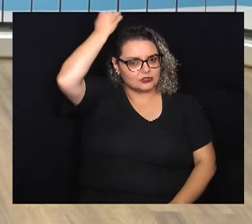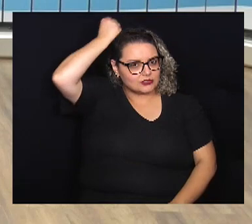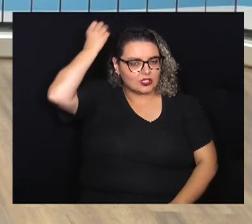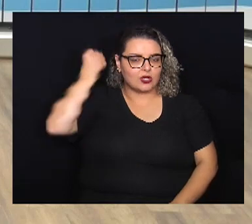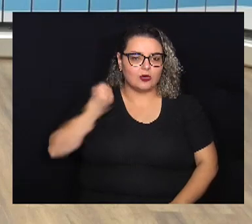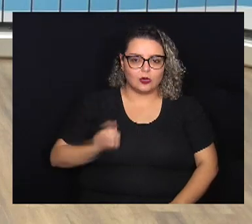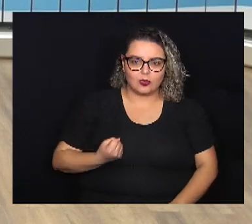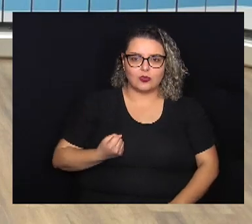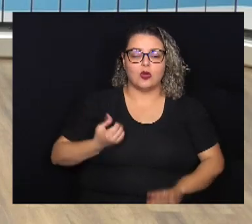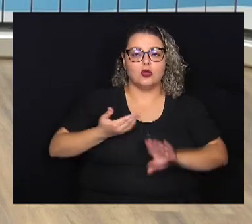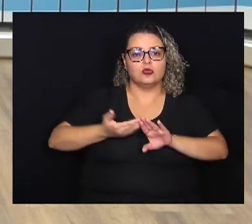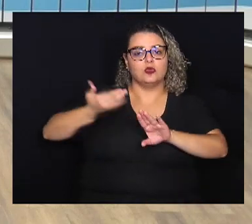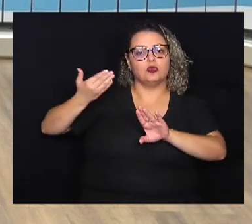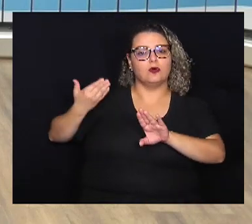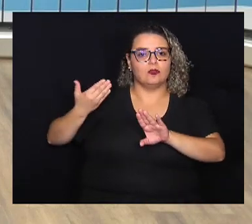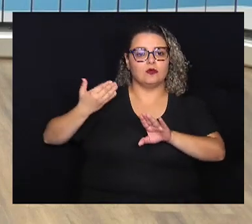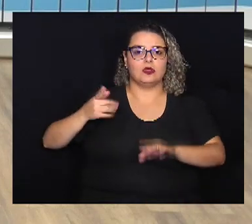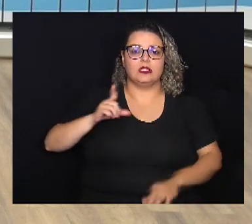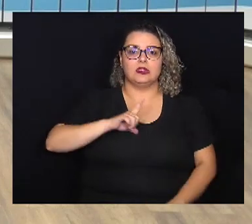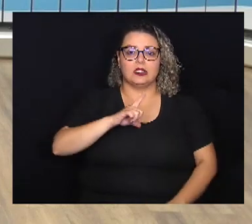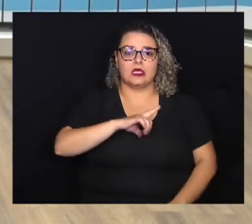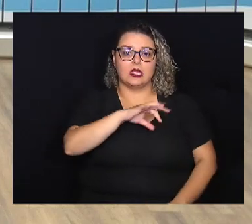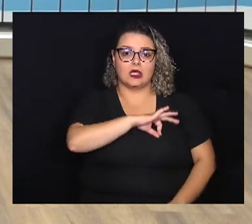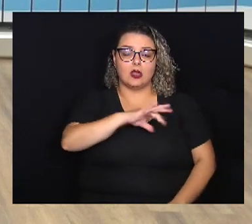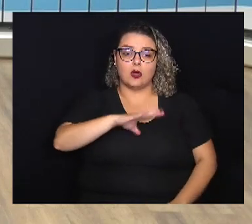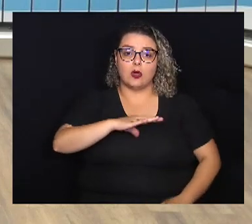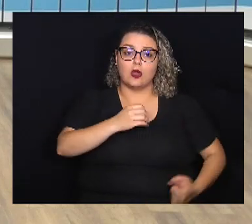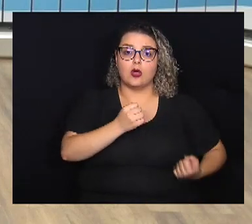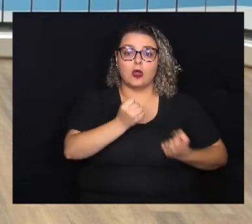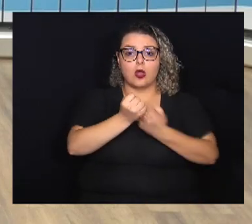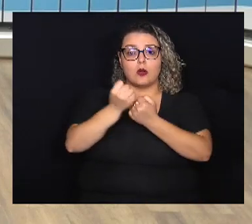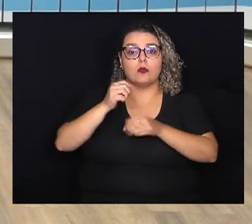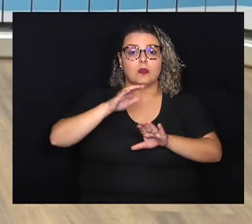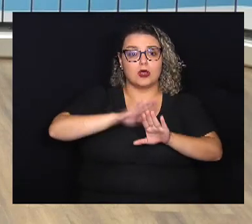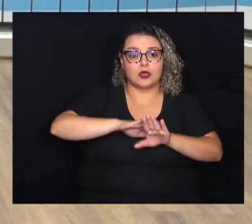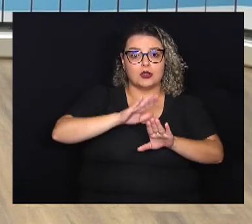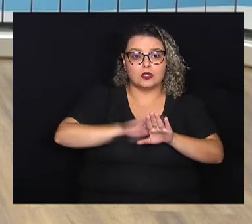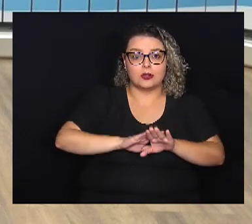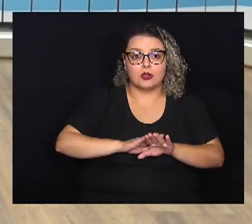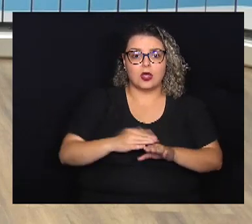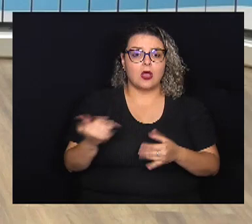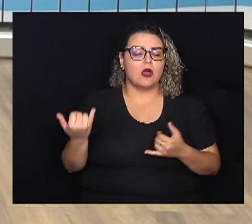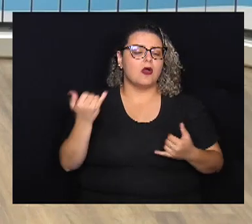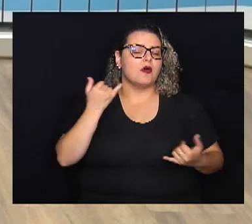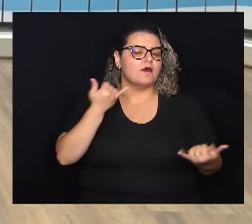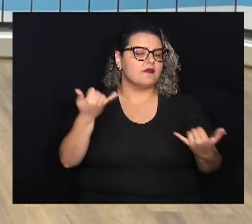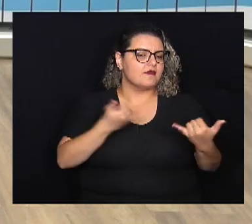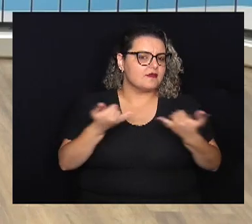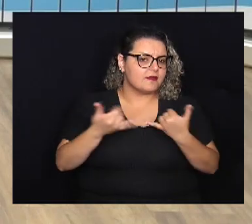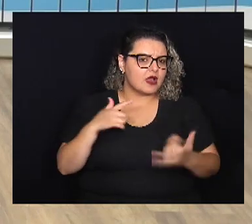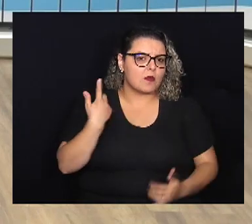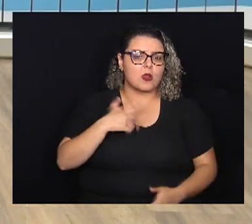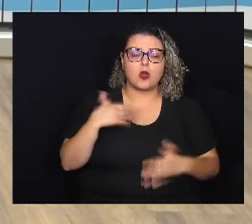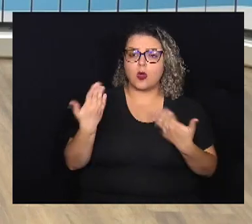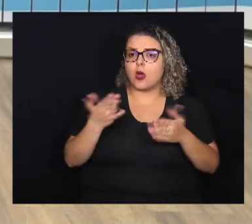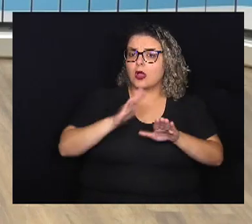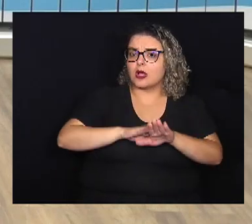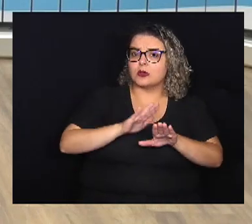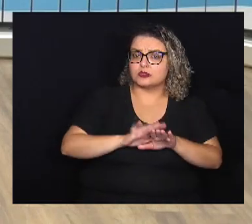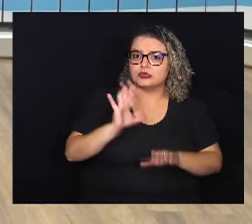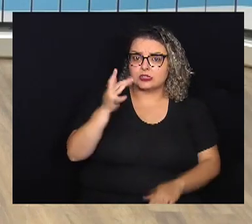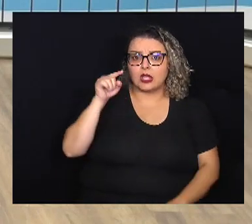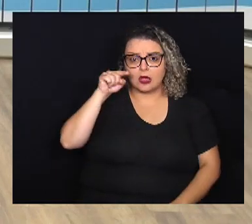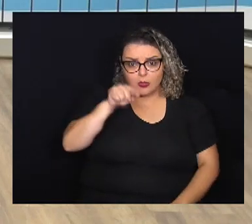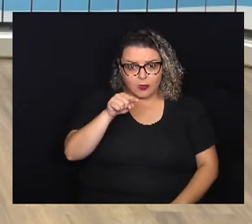ao seu fundo tem aí a Guarda Municipal dando apoio a essa ação. Conta pra gente qual é a atividade que está acontecendo